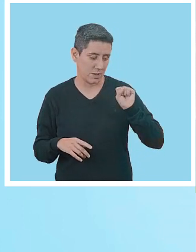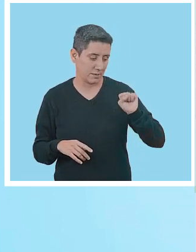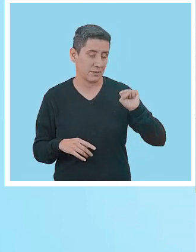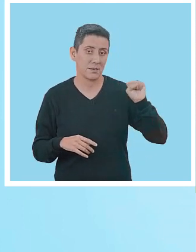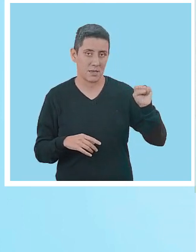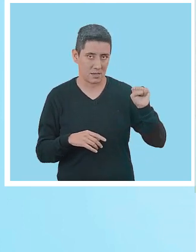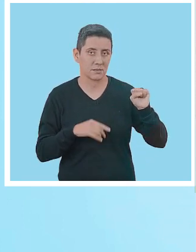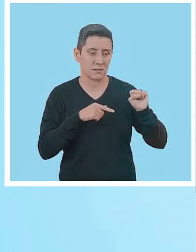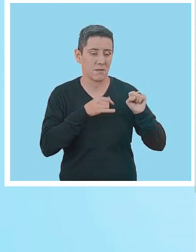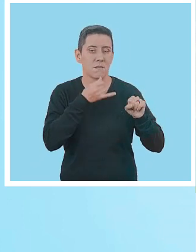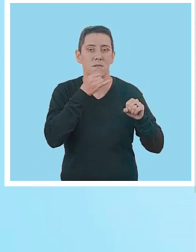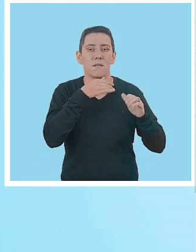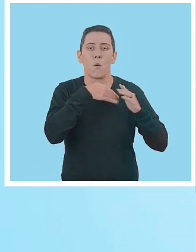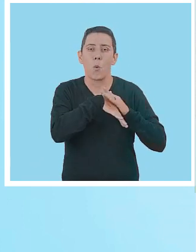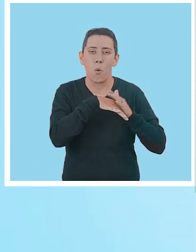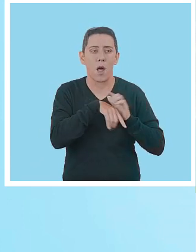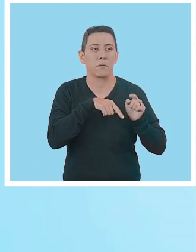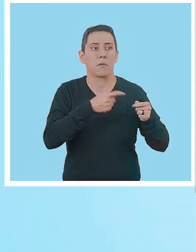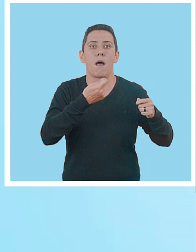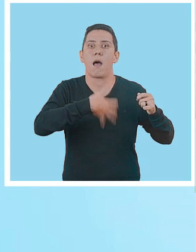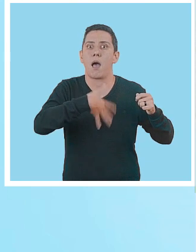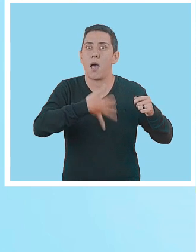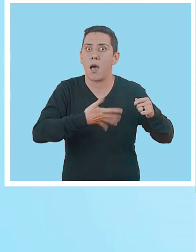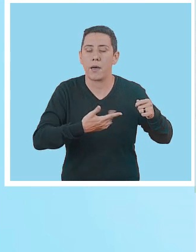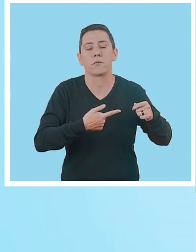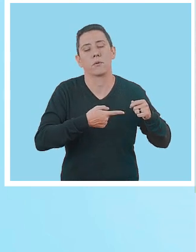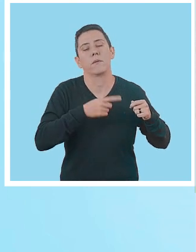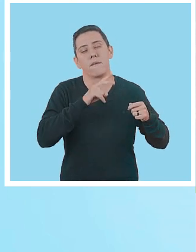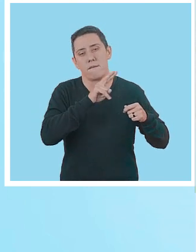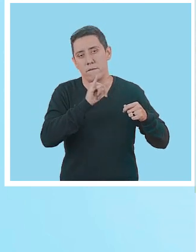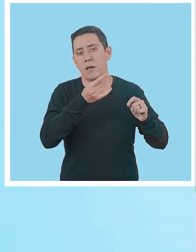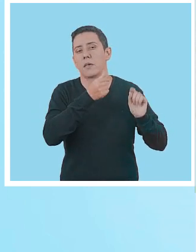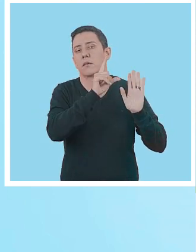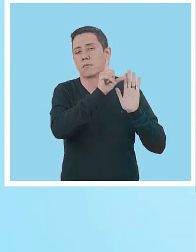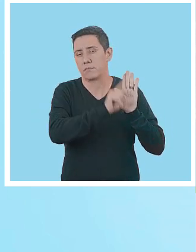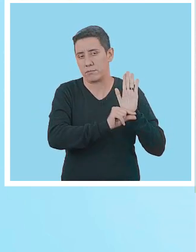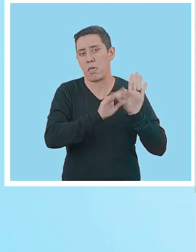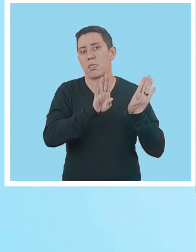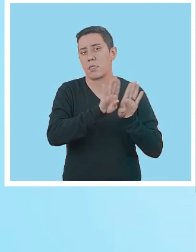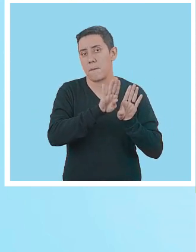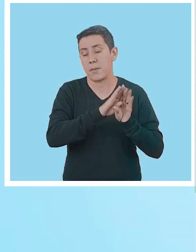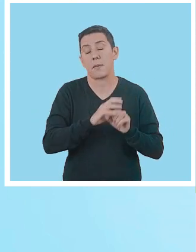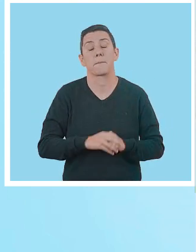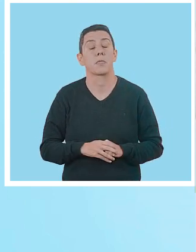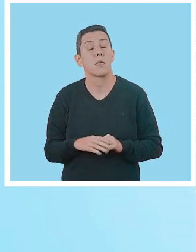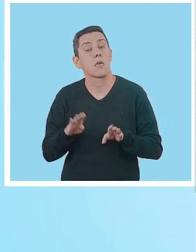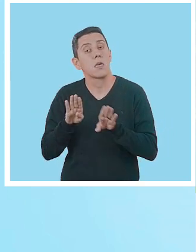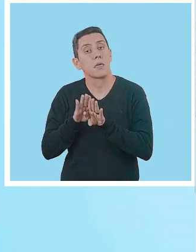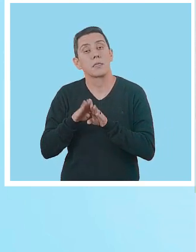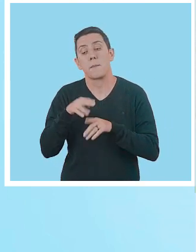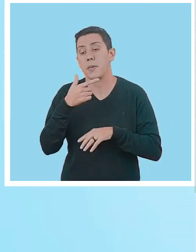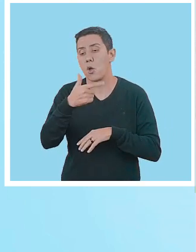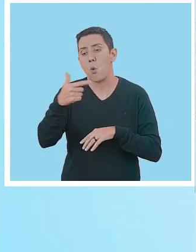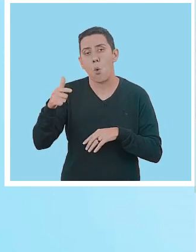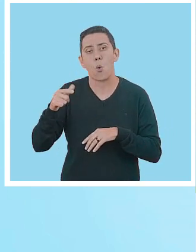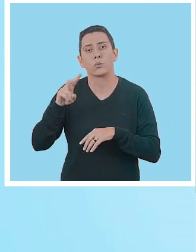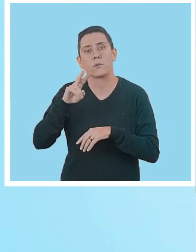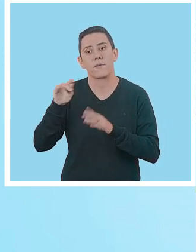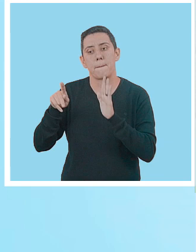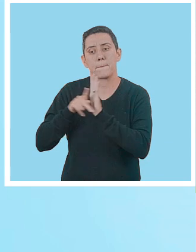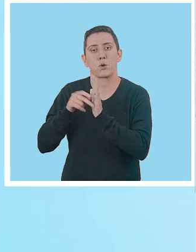de baterias usado junto com a solar por exemplo tanto para o desenvolvimento de baterias para veículos